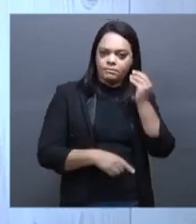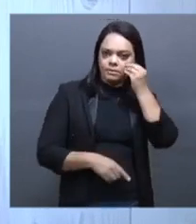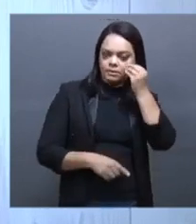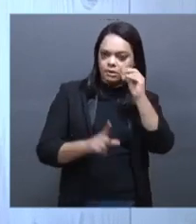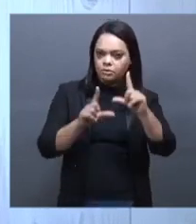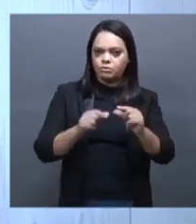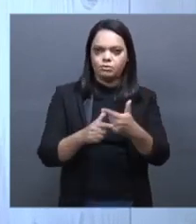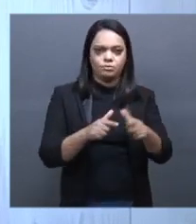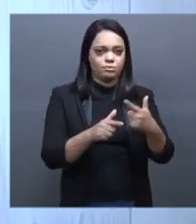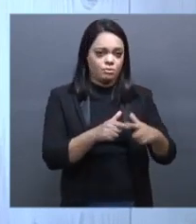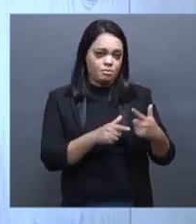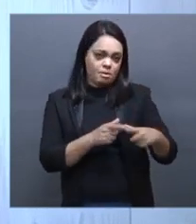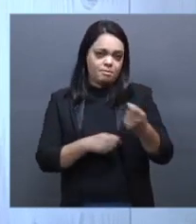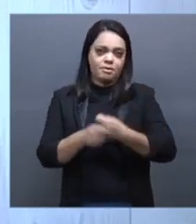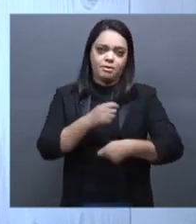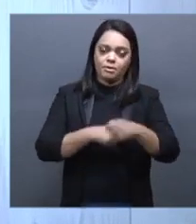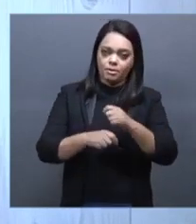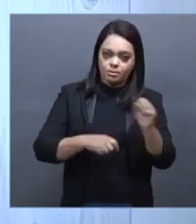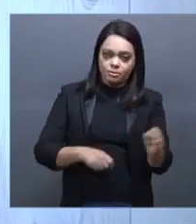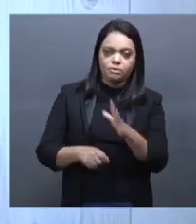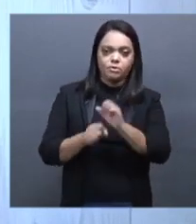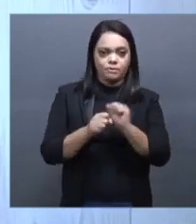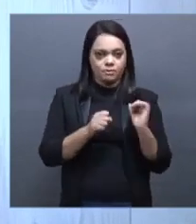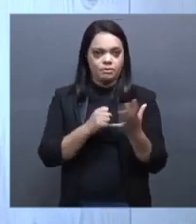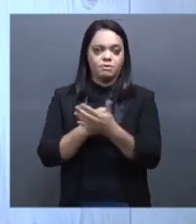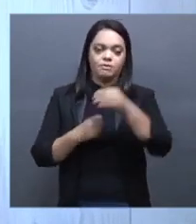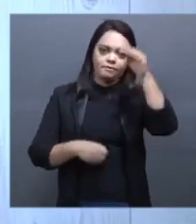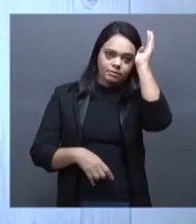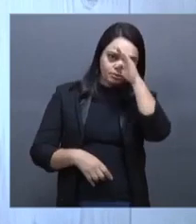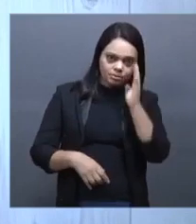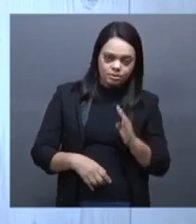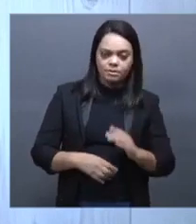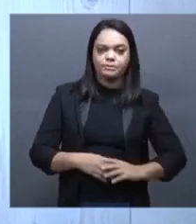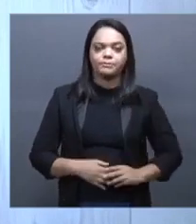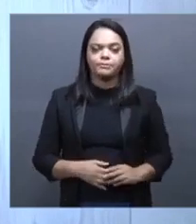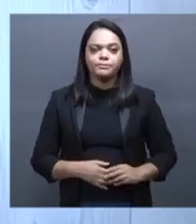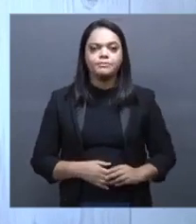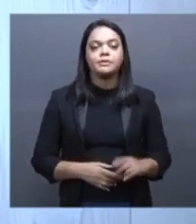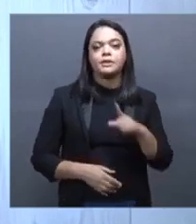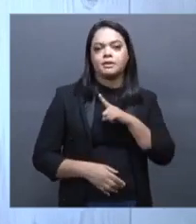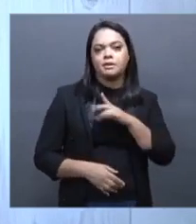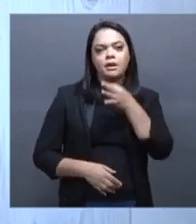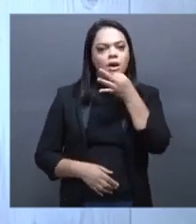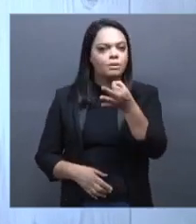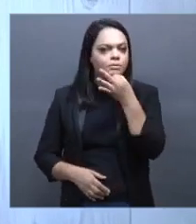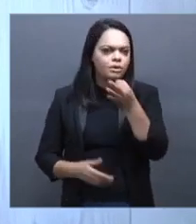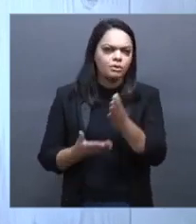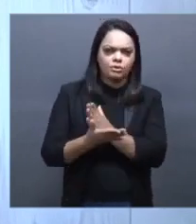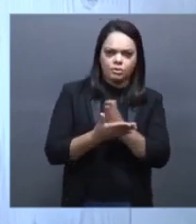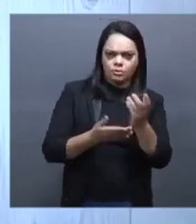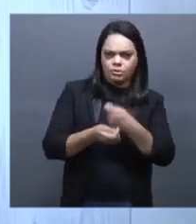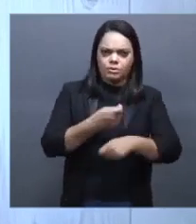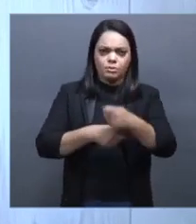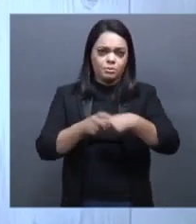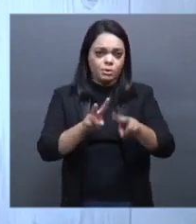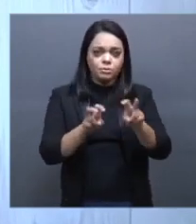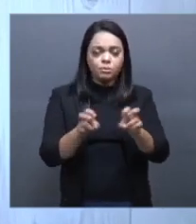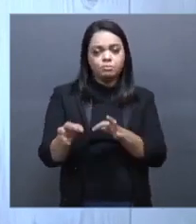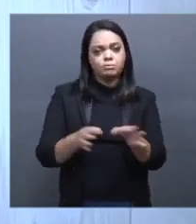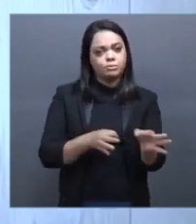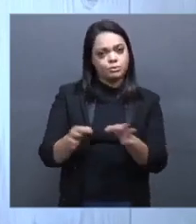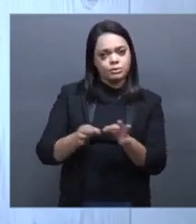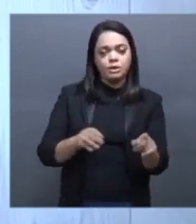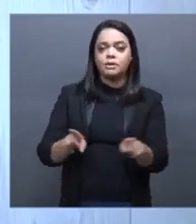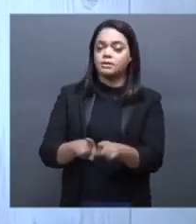impactos socioeconômicos causados pelo novo coronavírus no Brasil. Teremos a visão de alguns economistas sobre projetos